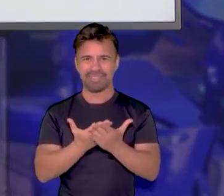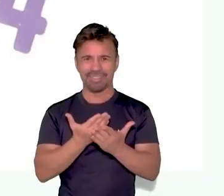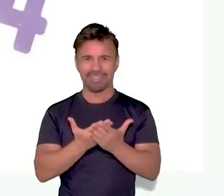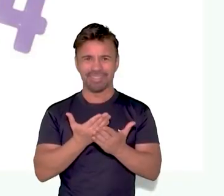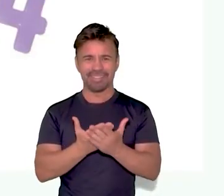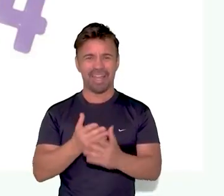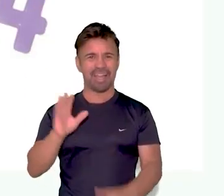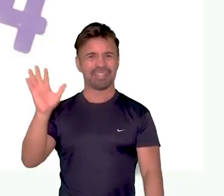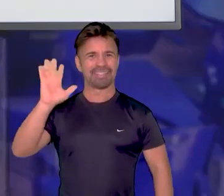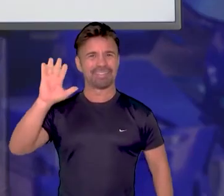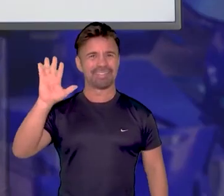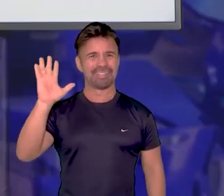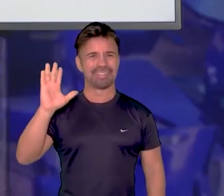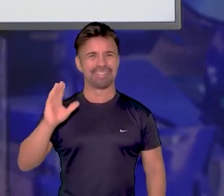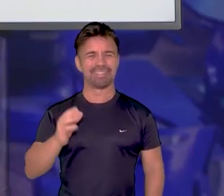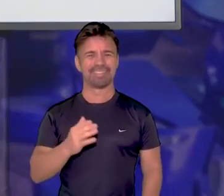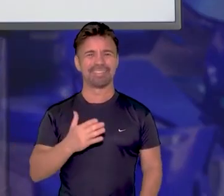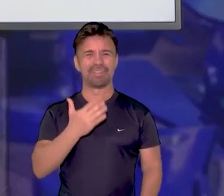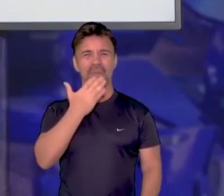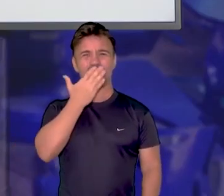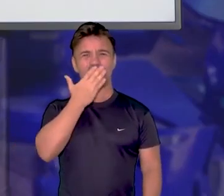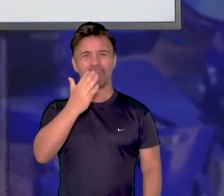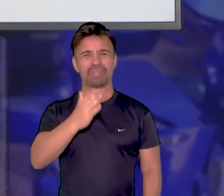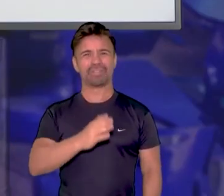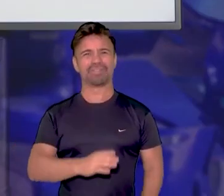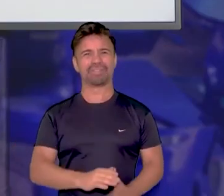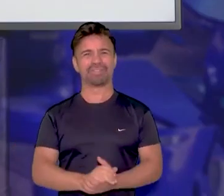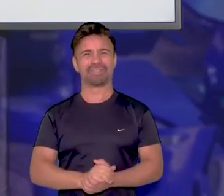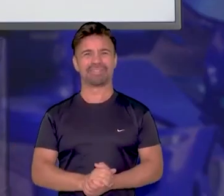e até a próxima ao beijo no coração